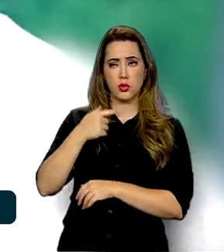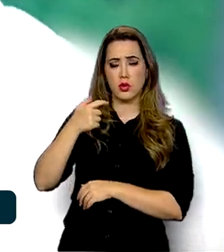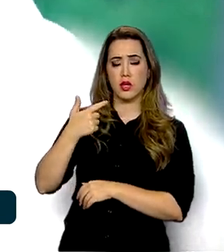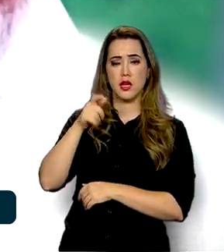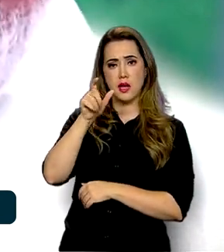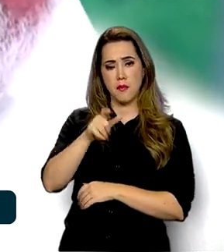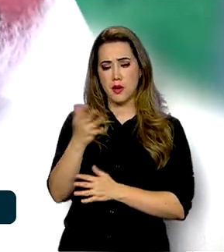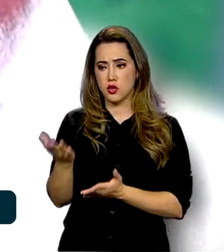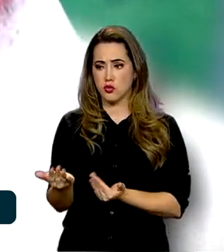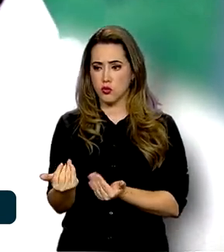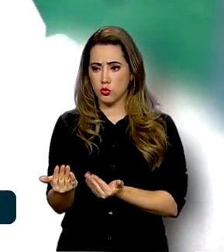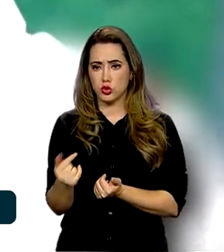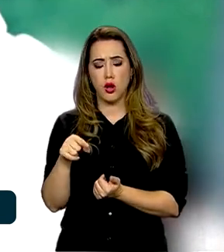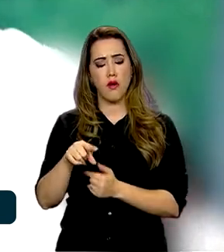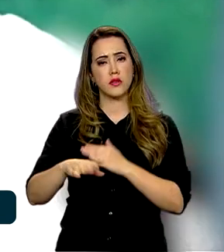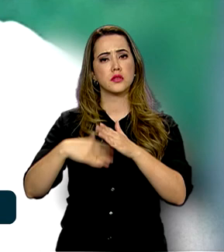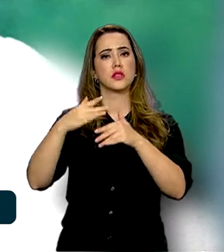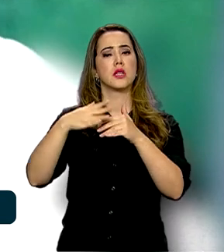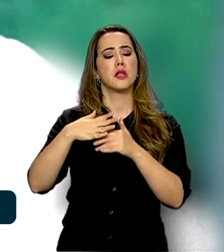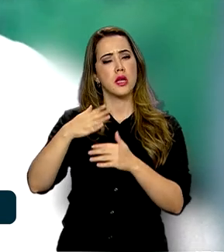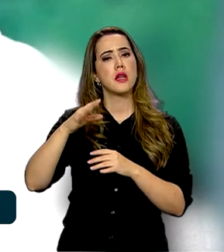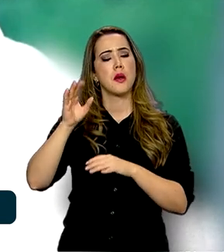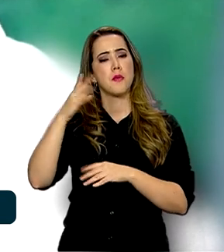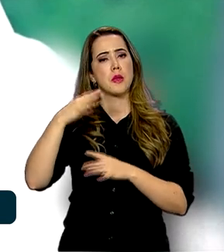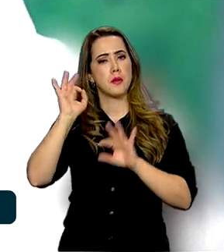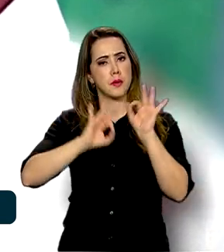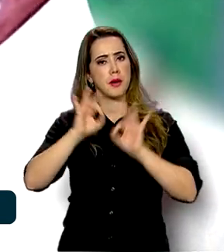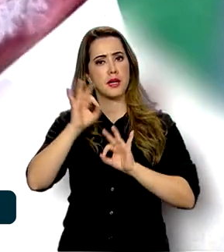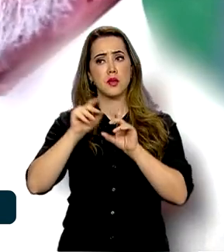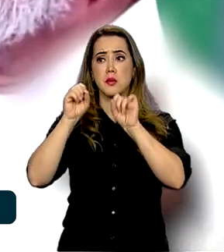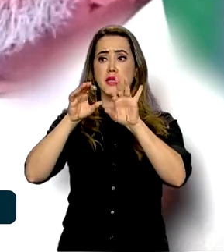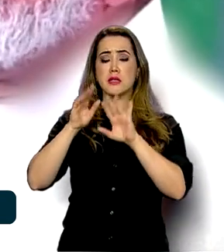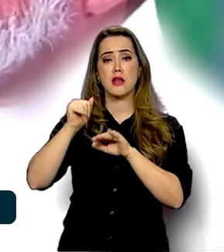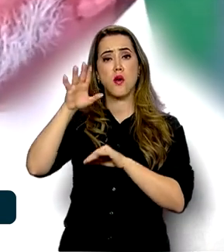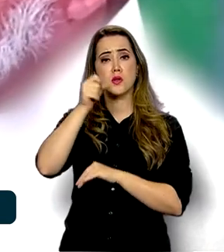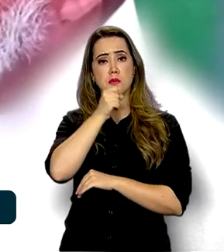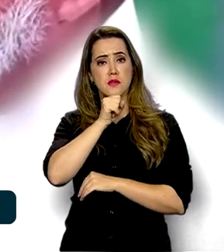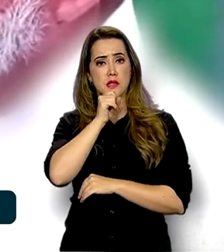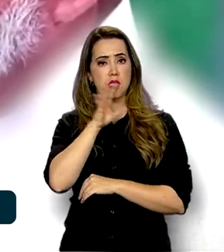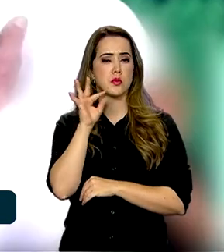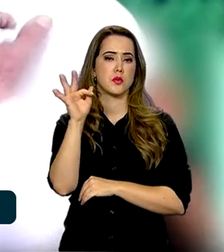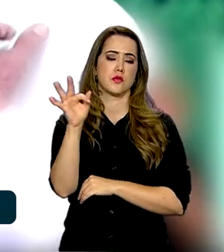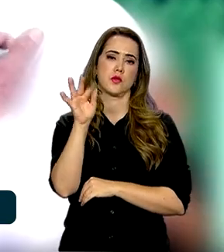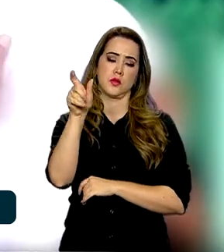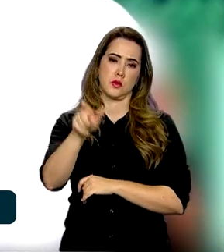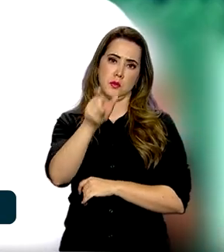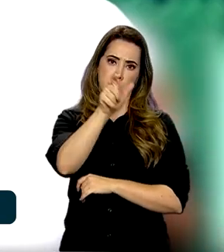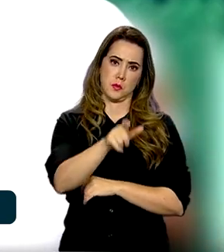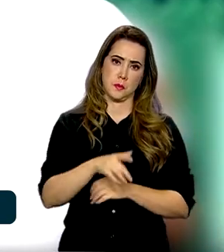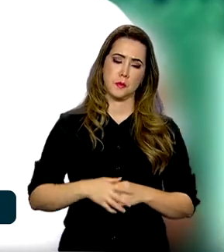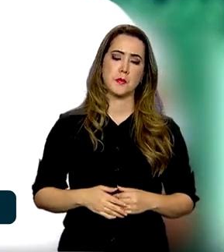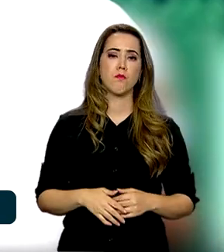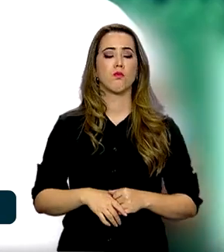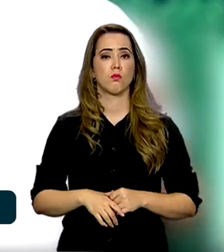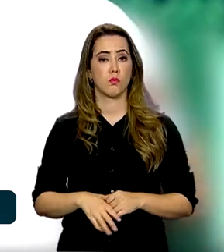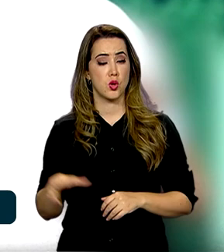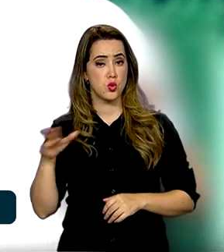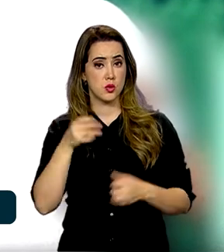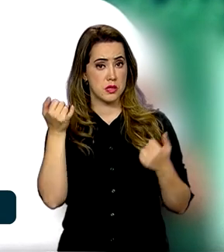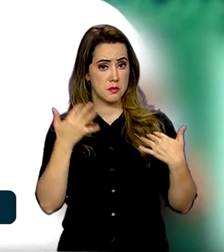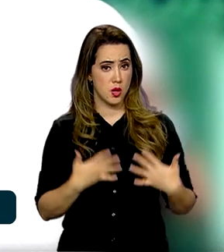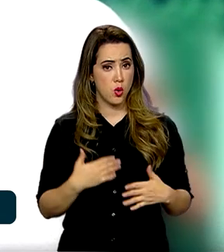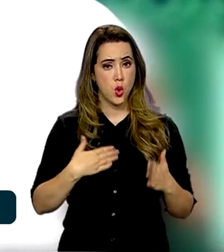pessoas preparadas para educar os mais velhos e para educar as futuras gerações. Lula afirmou ainda que